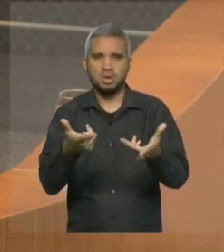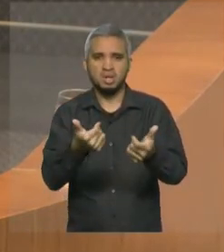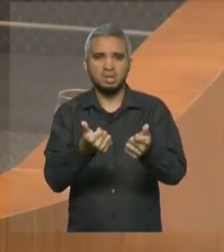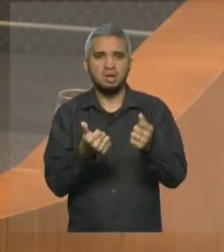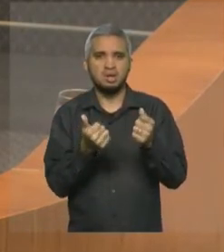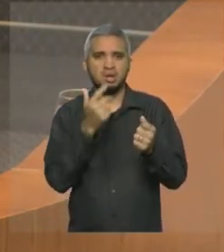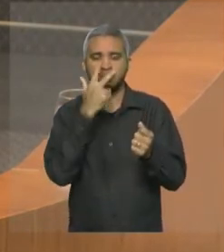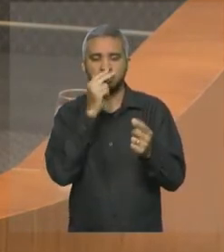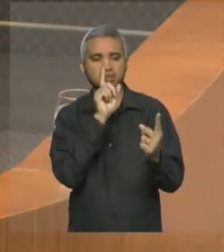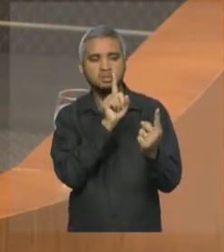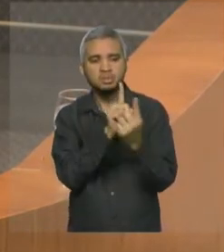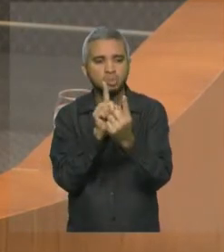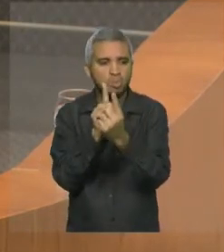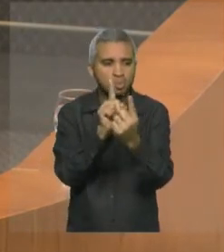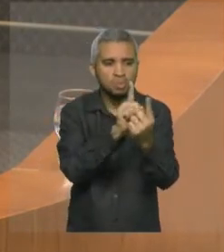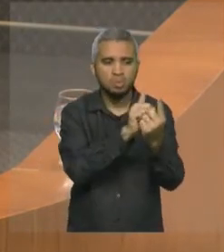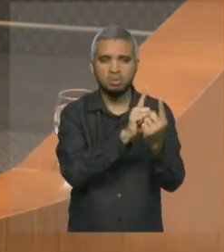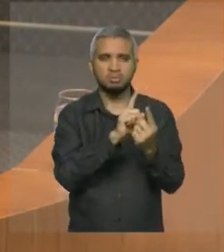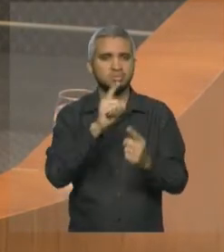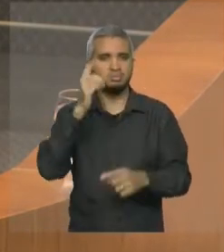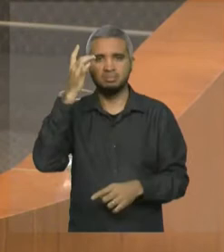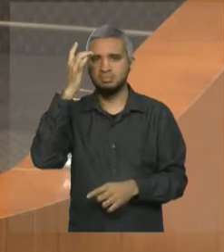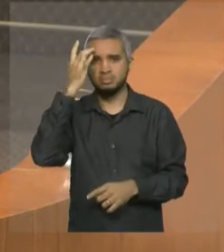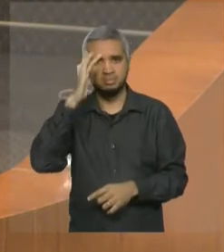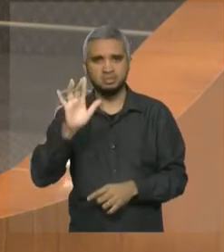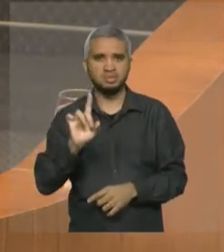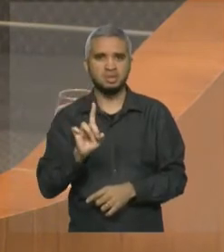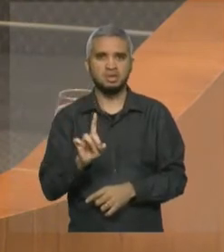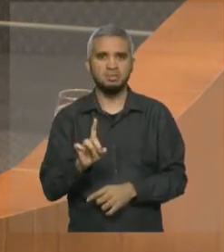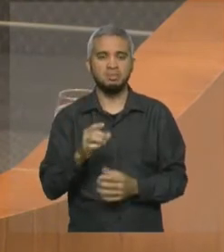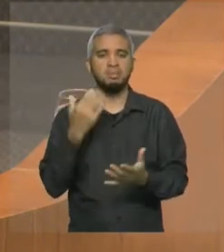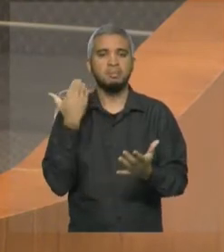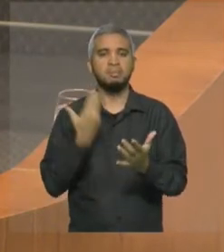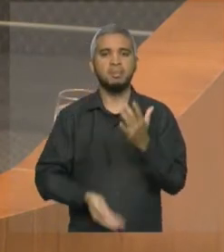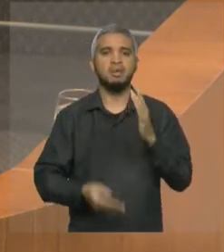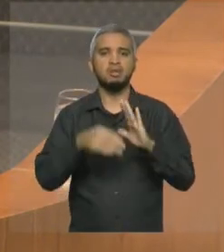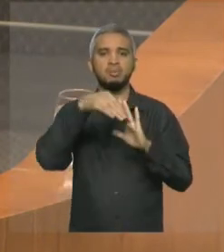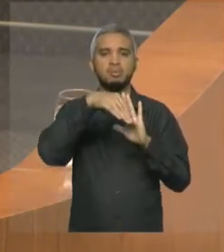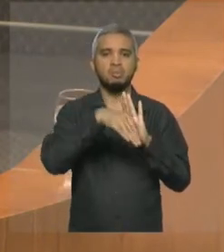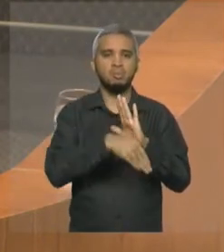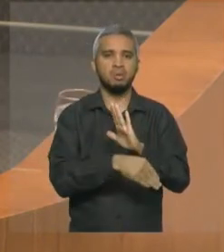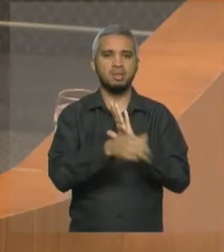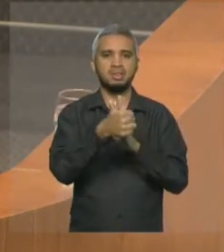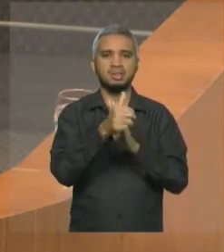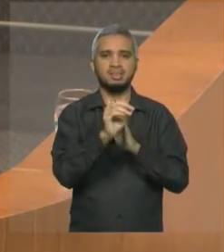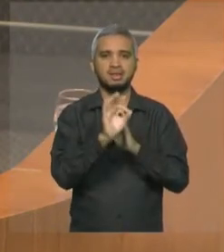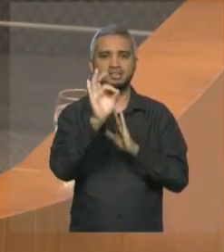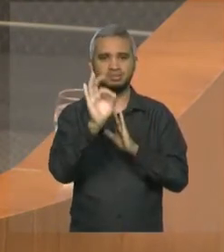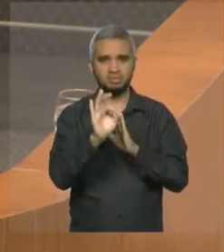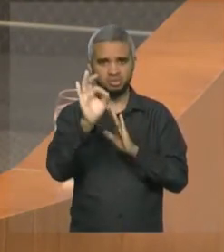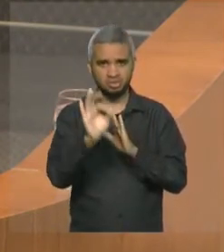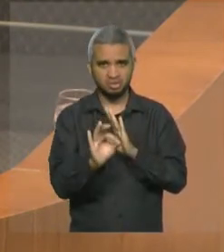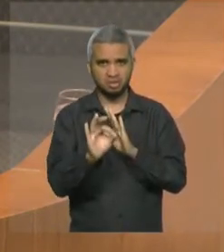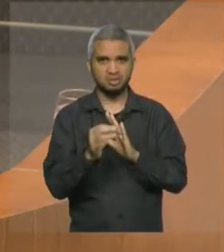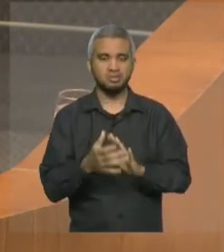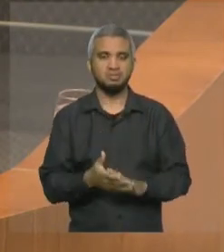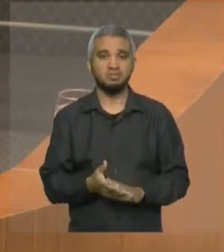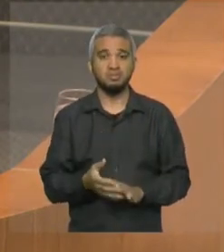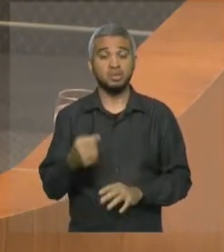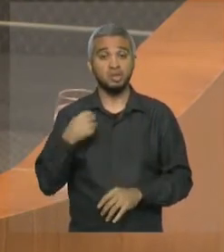maranhenses. Ali perdeu quase 10 pontos. E não sou bolsonarista, mas digo aqui que eu vi o Bolsonaro estar